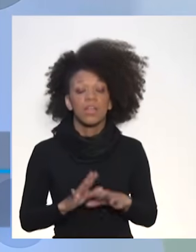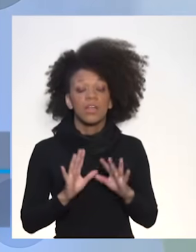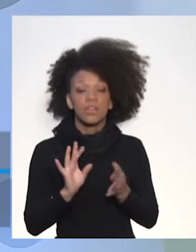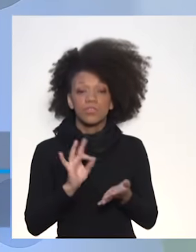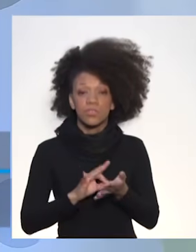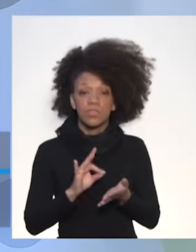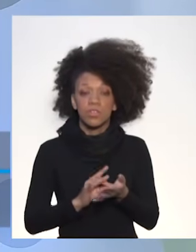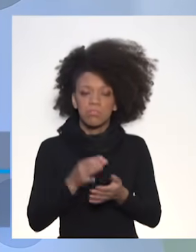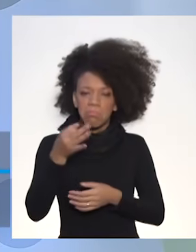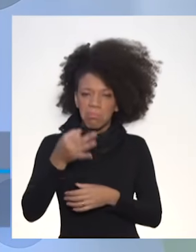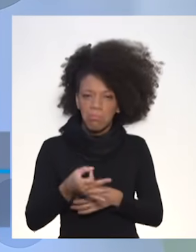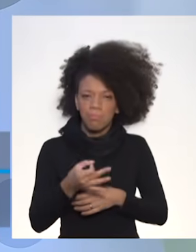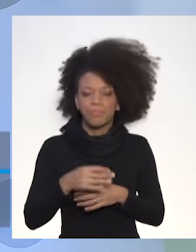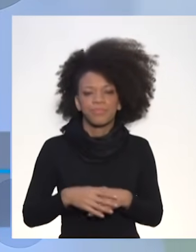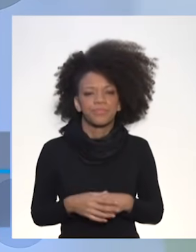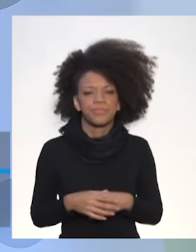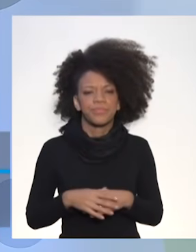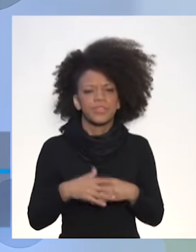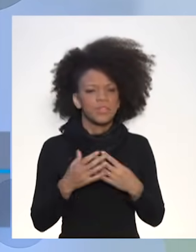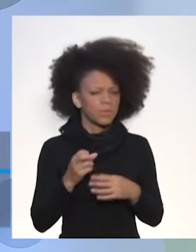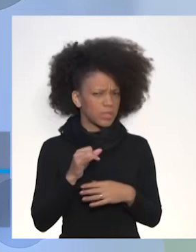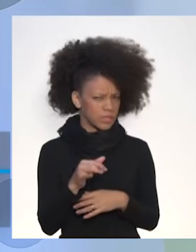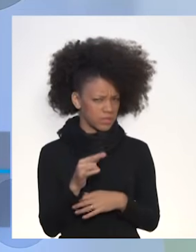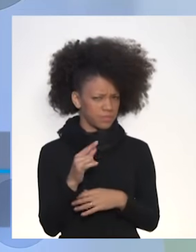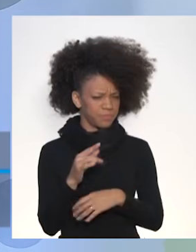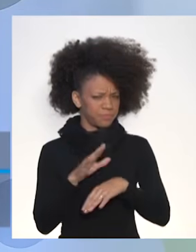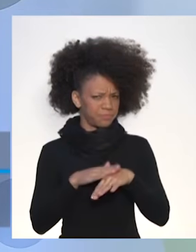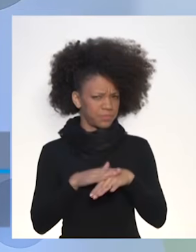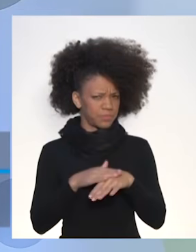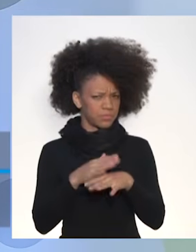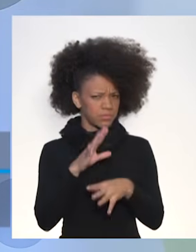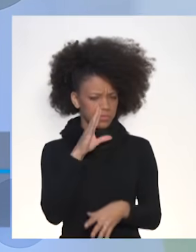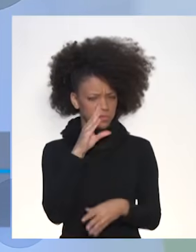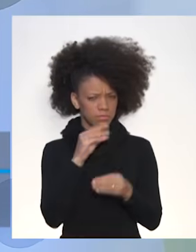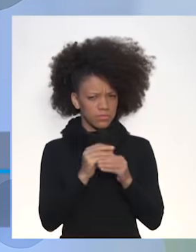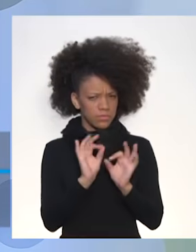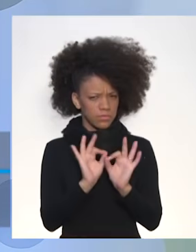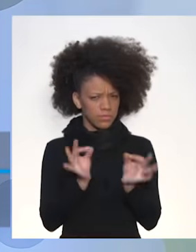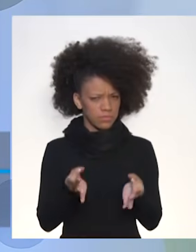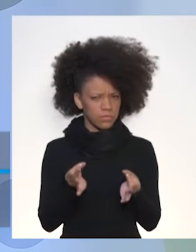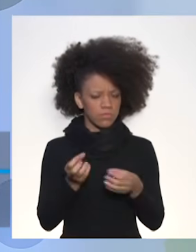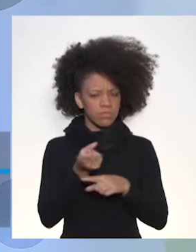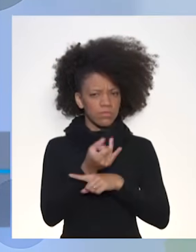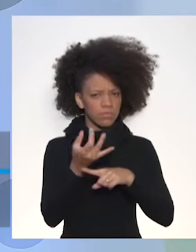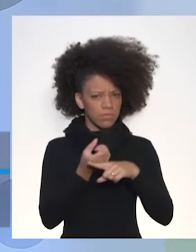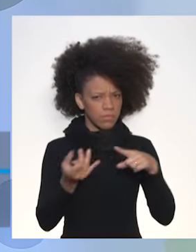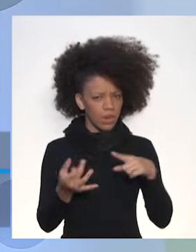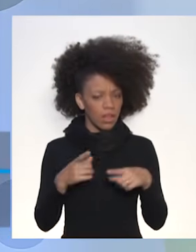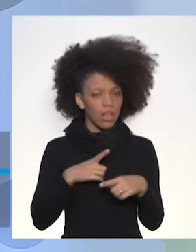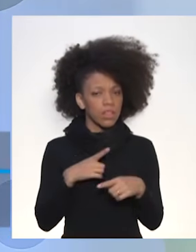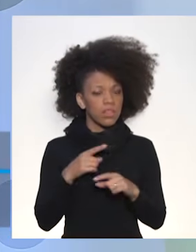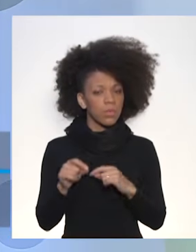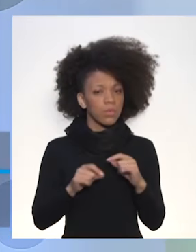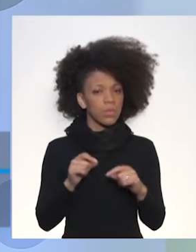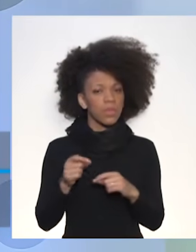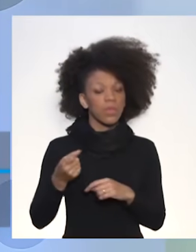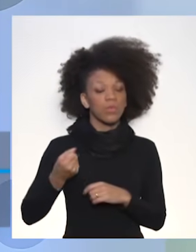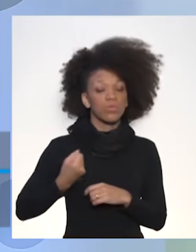tá corretíssimo, né, Osmar? Então, se a gente fizer a simplificação corretamente dessa fração, nós teremos aí o